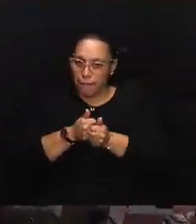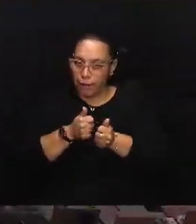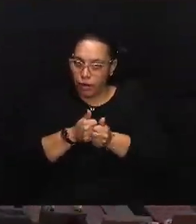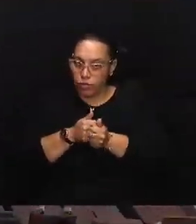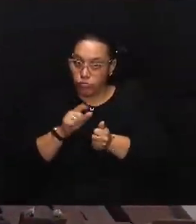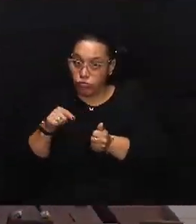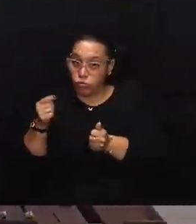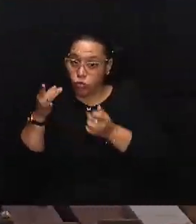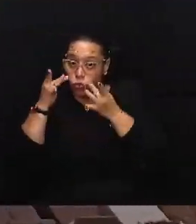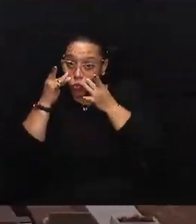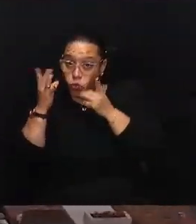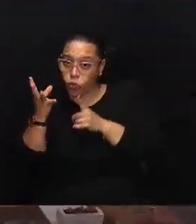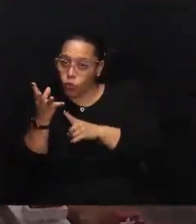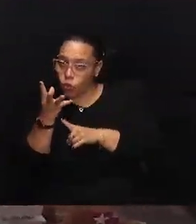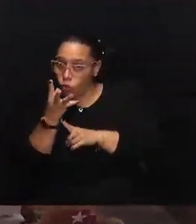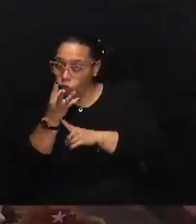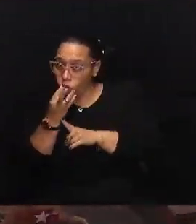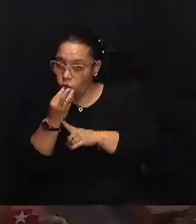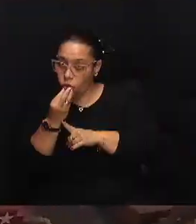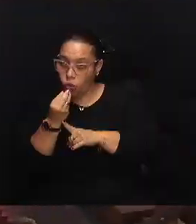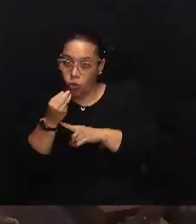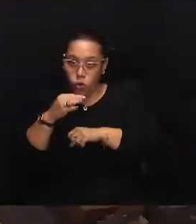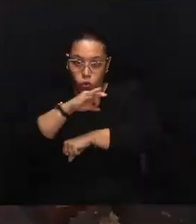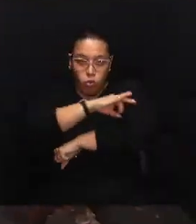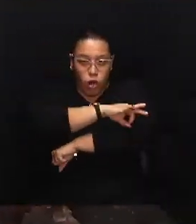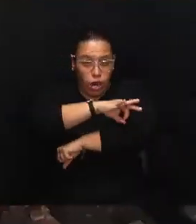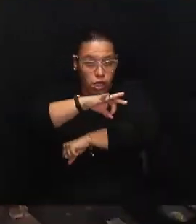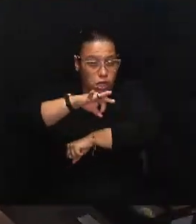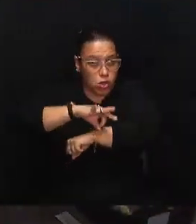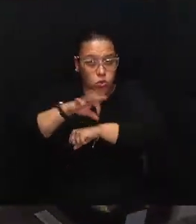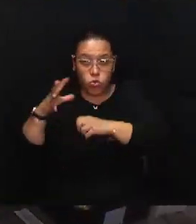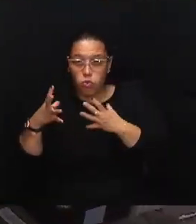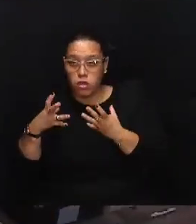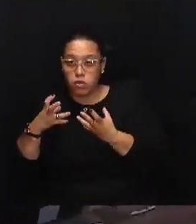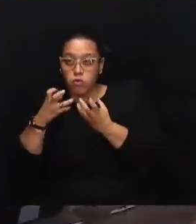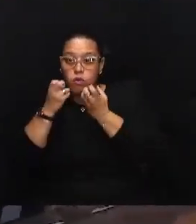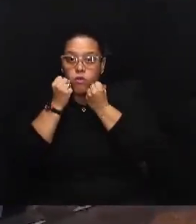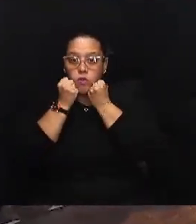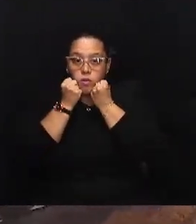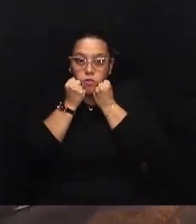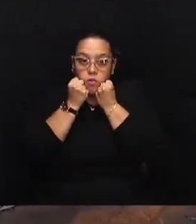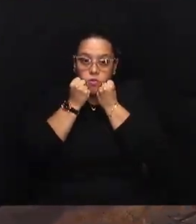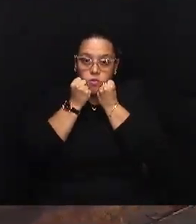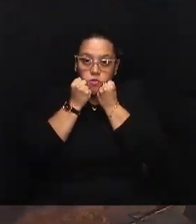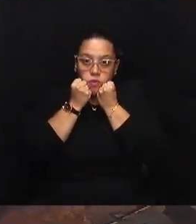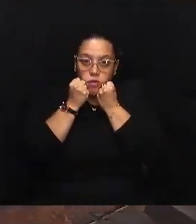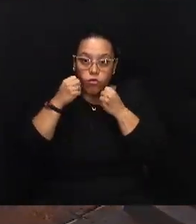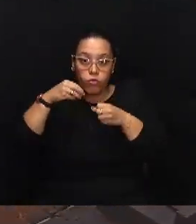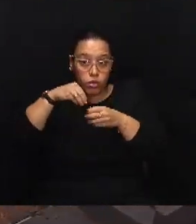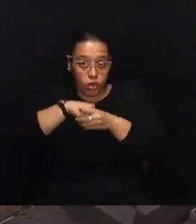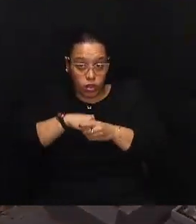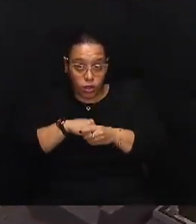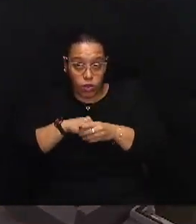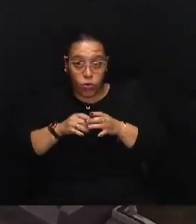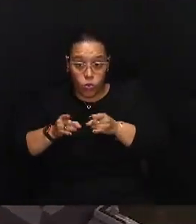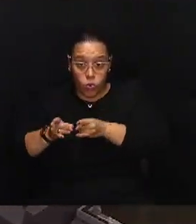falou, artísticos, arquitetônicos, patrimoniais. A gente está dentro de um dos cemitérios que